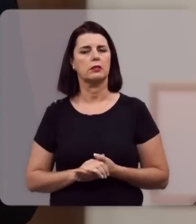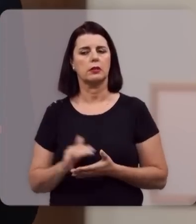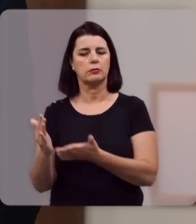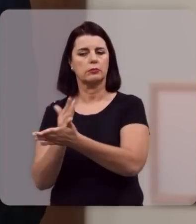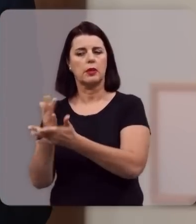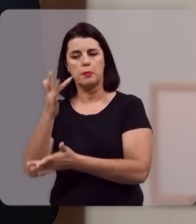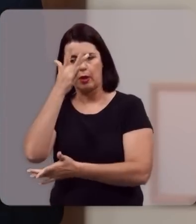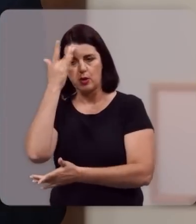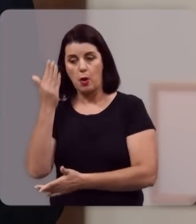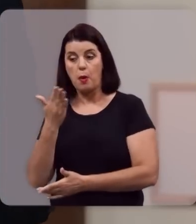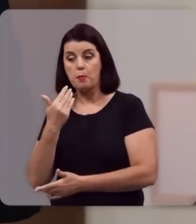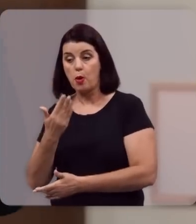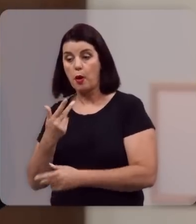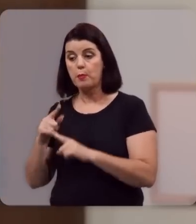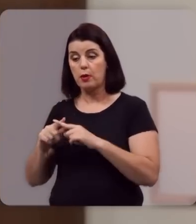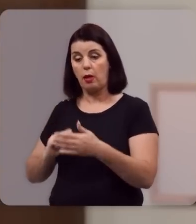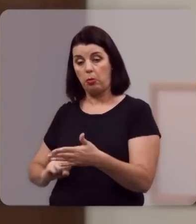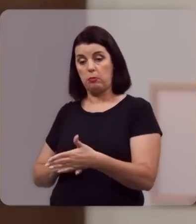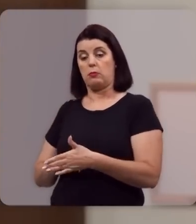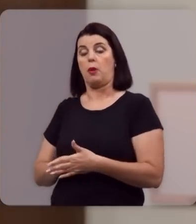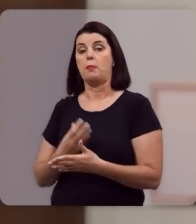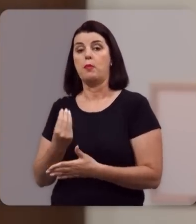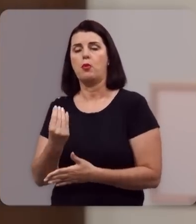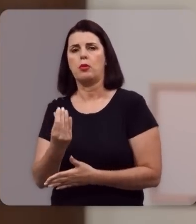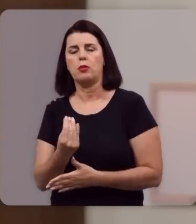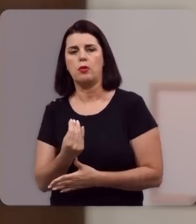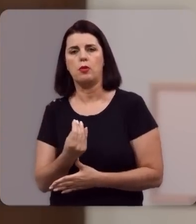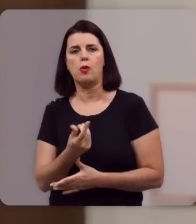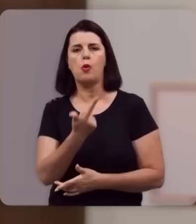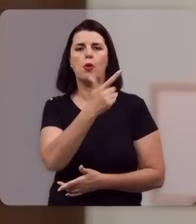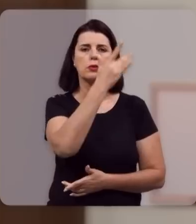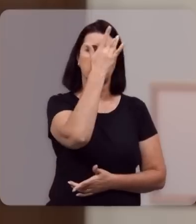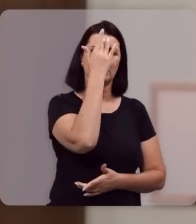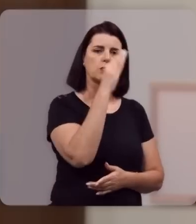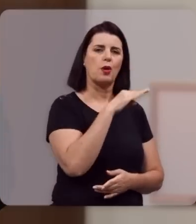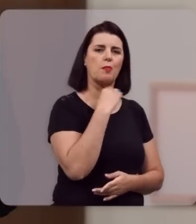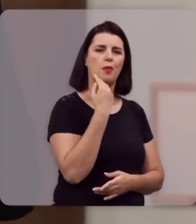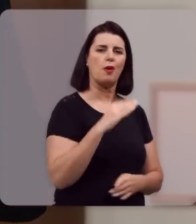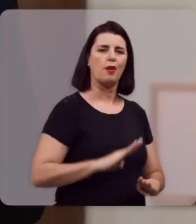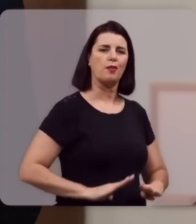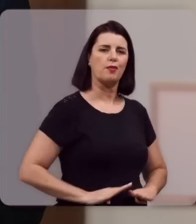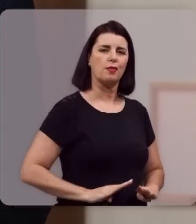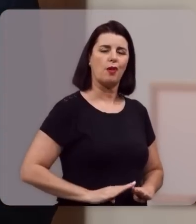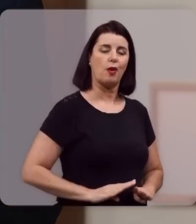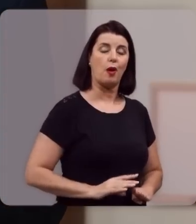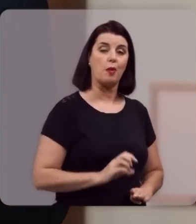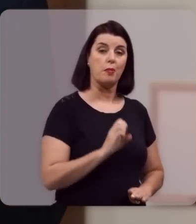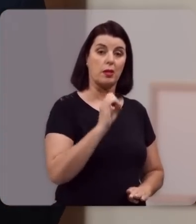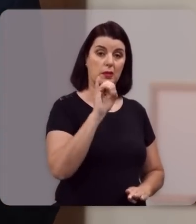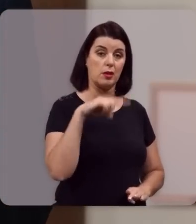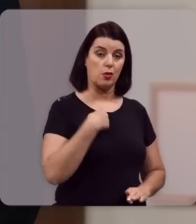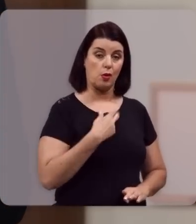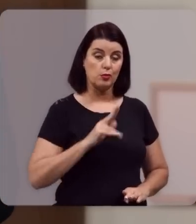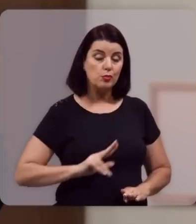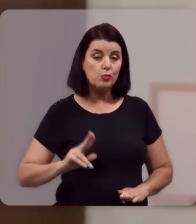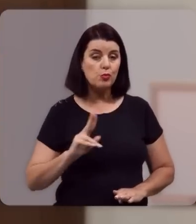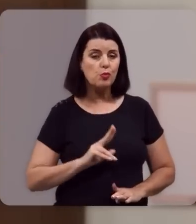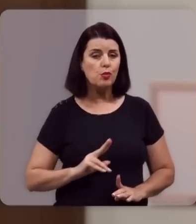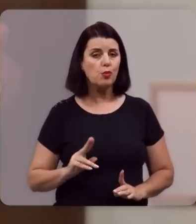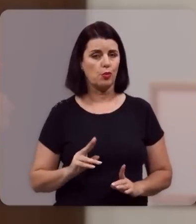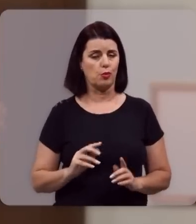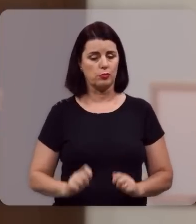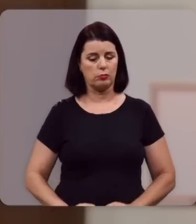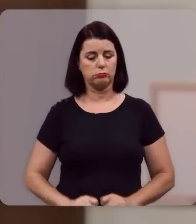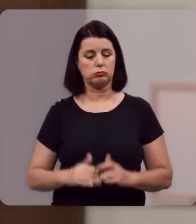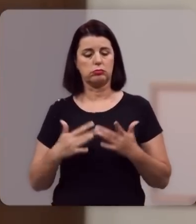Enquanto uns morrem de comer, outros morrem de fome. Se nós usássemos todos os recursos que tem e